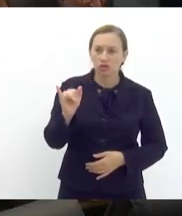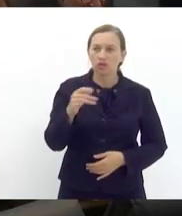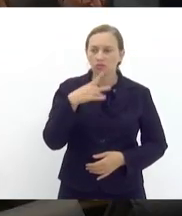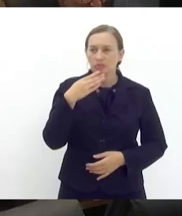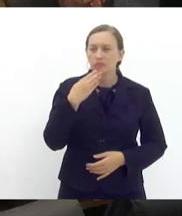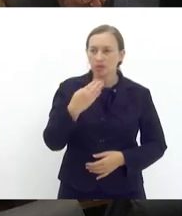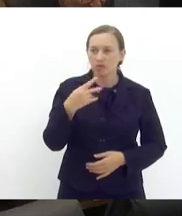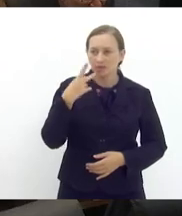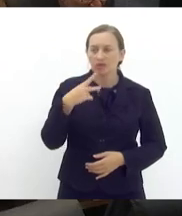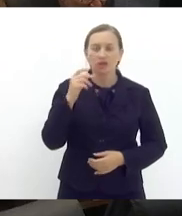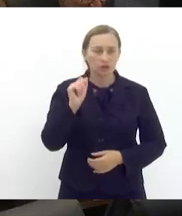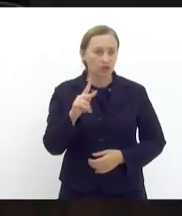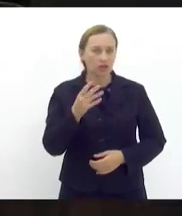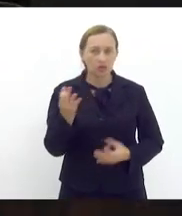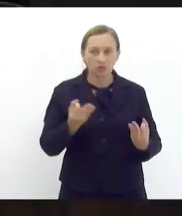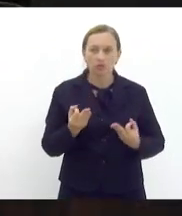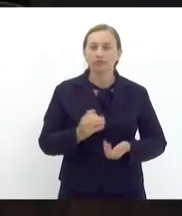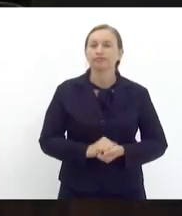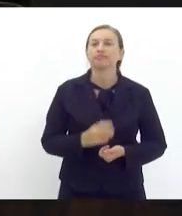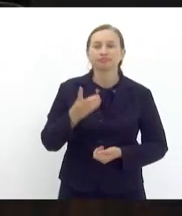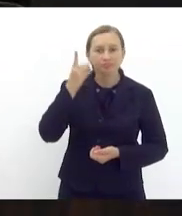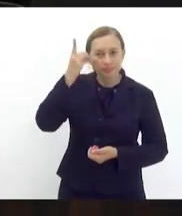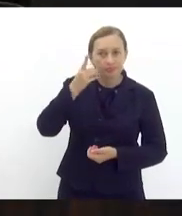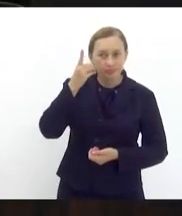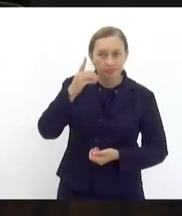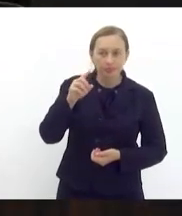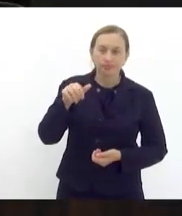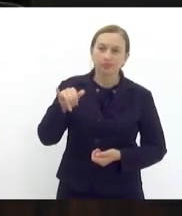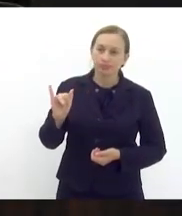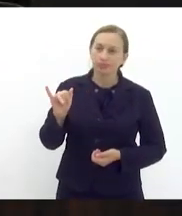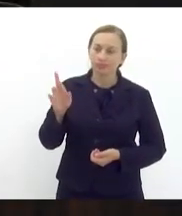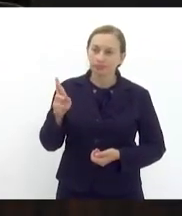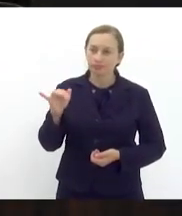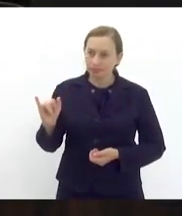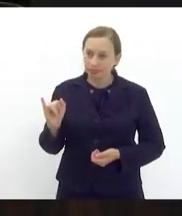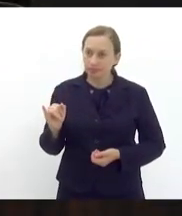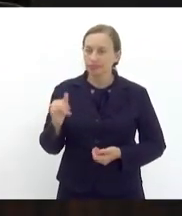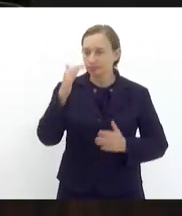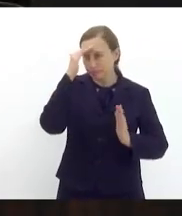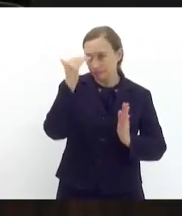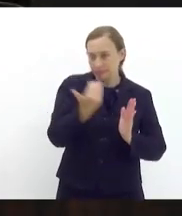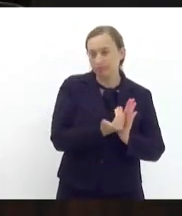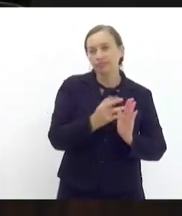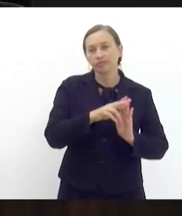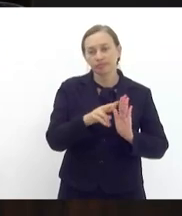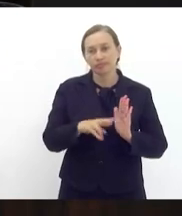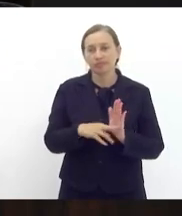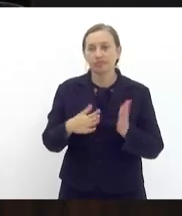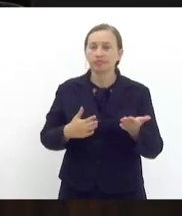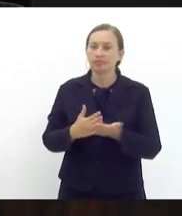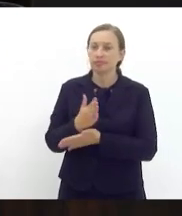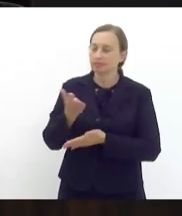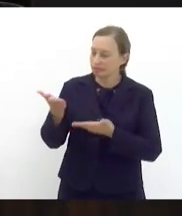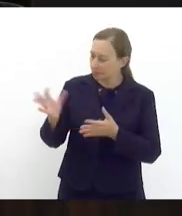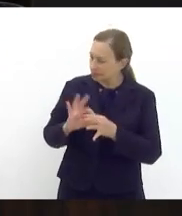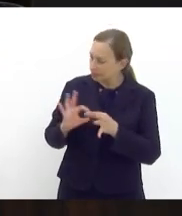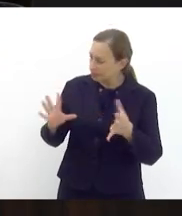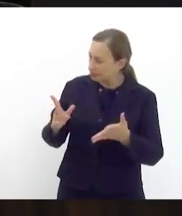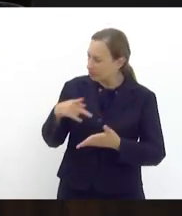parte aqui deputado Yuri cumprindo o regimento e aprovado a prorrogação eu concedo